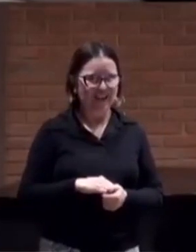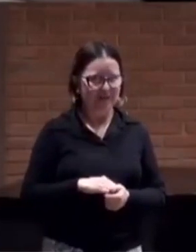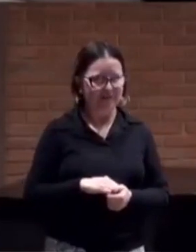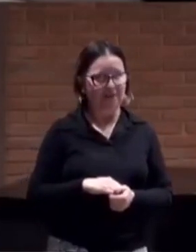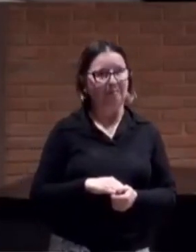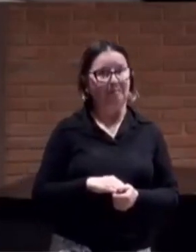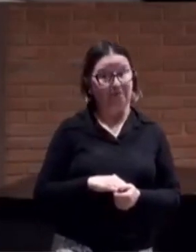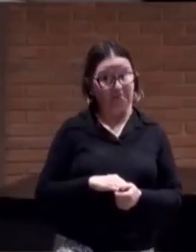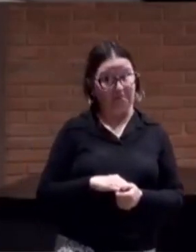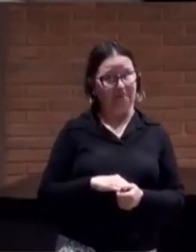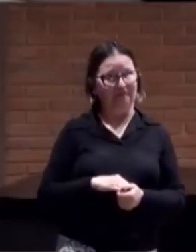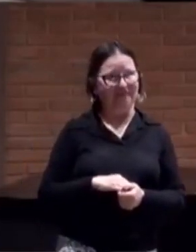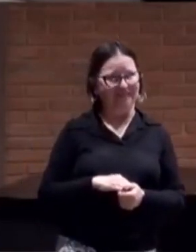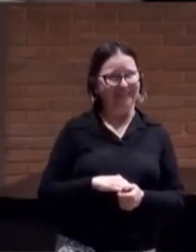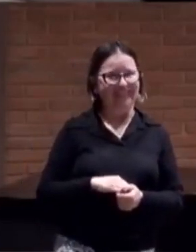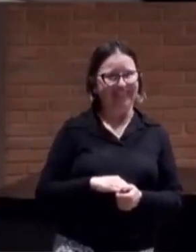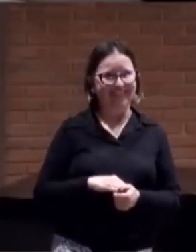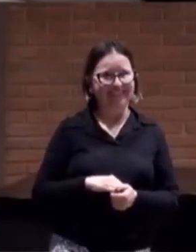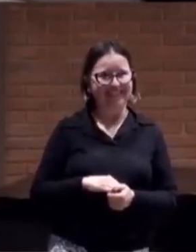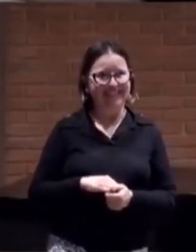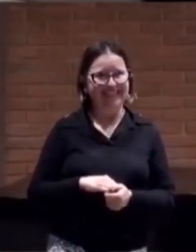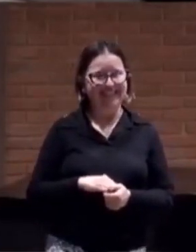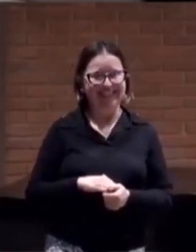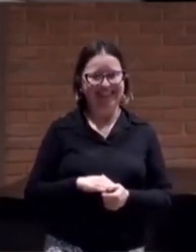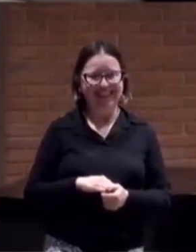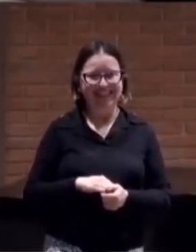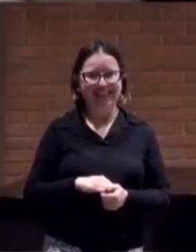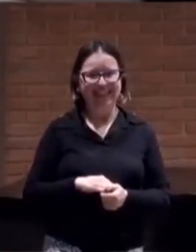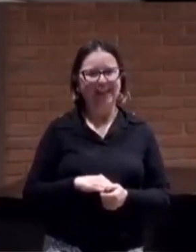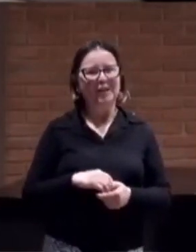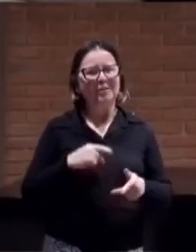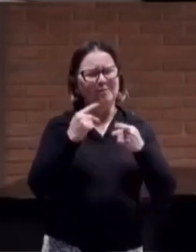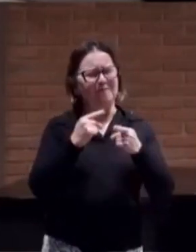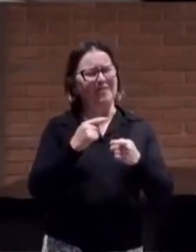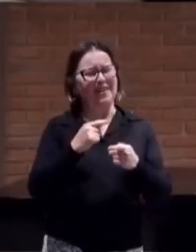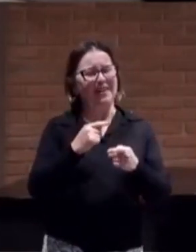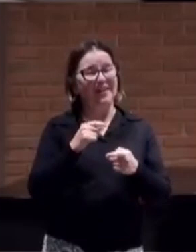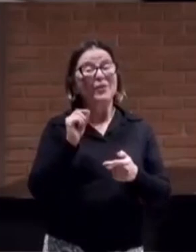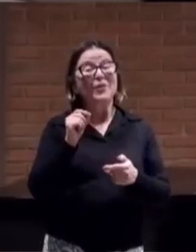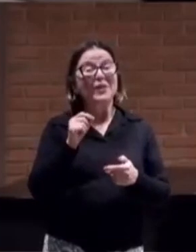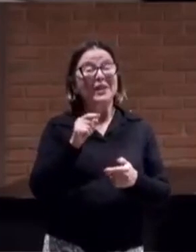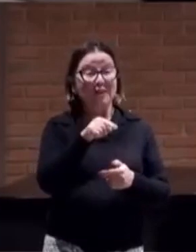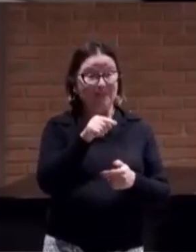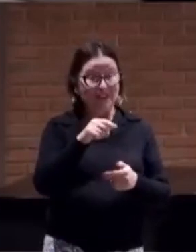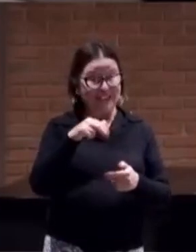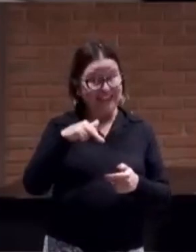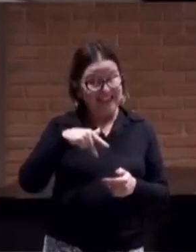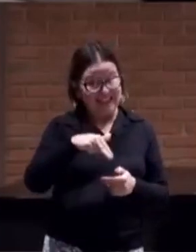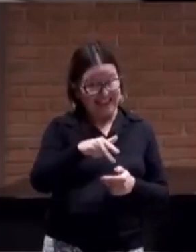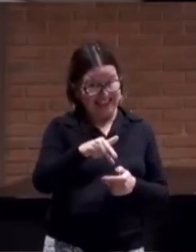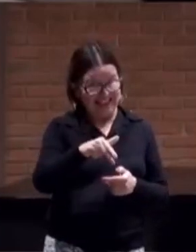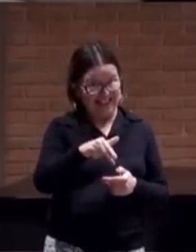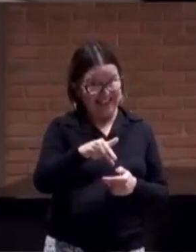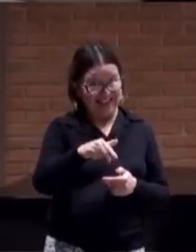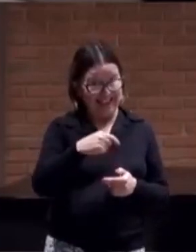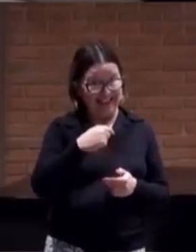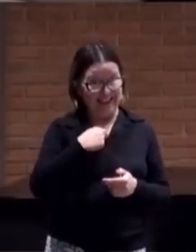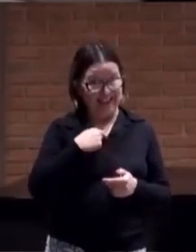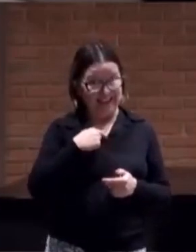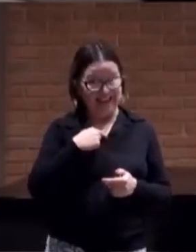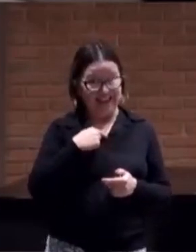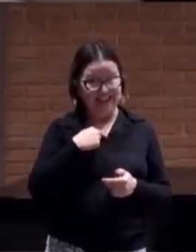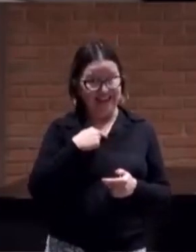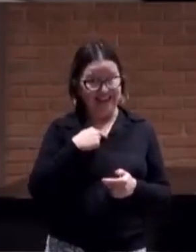Olha que coisa, não é? E direi quem és, não. Dize-me com quem andas, e aí eu